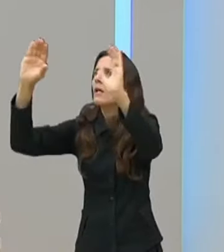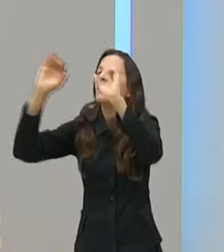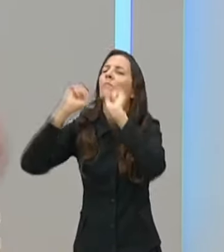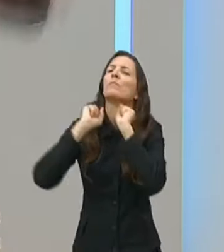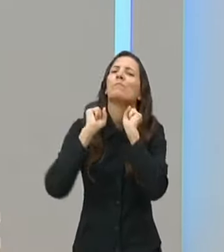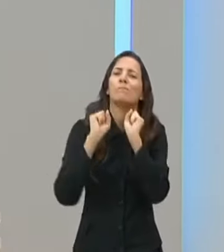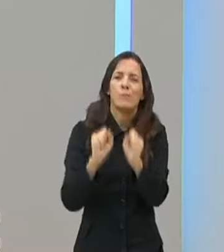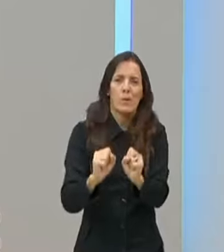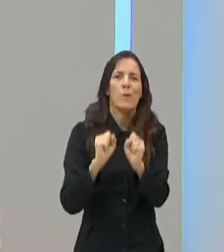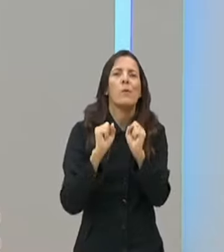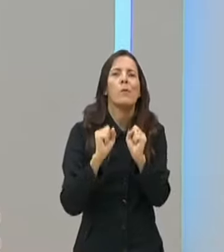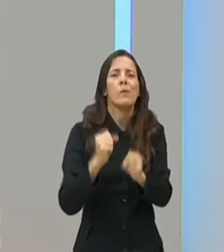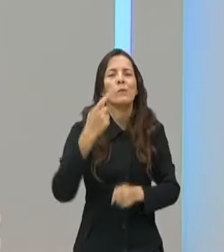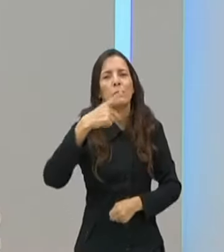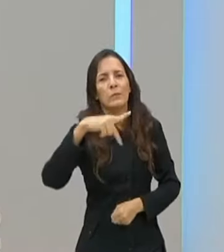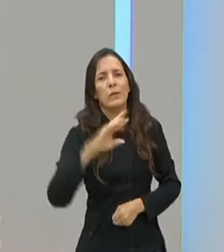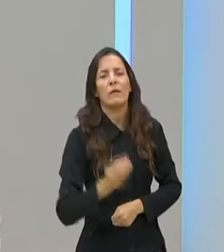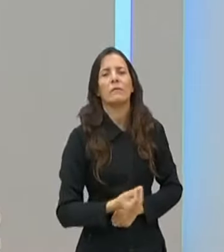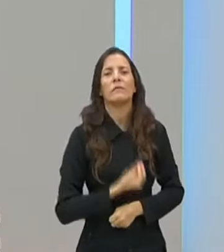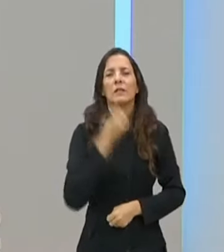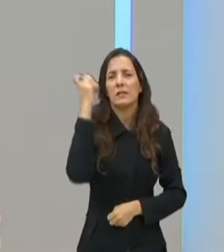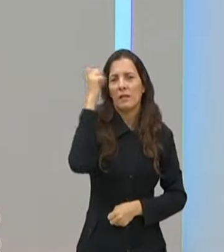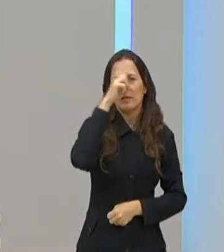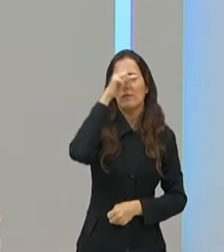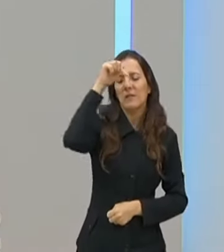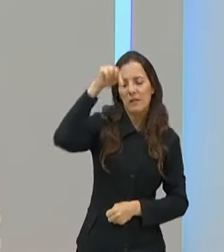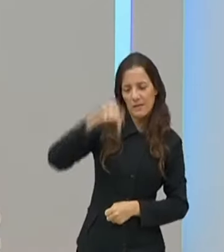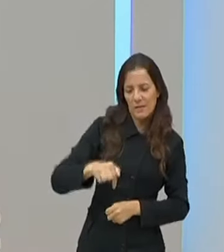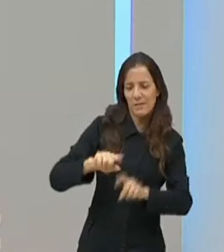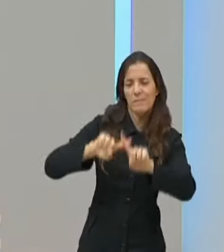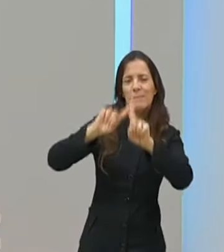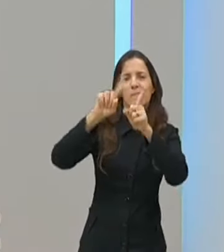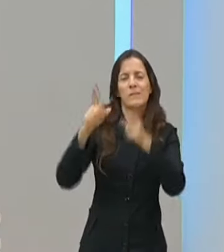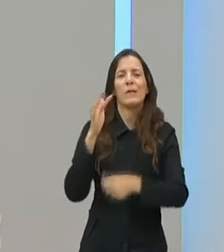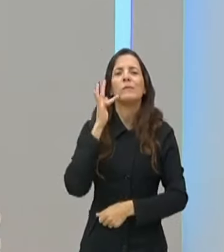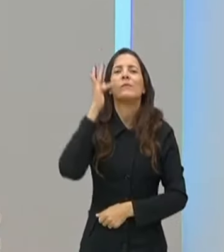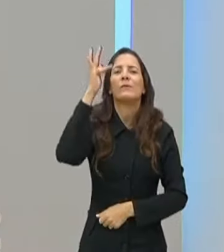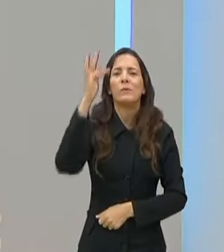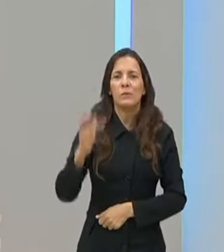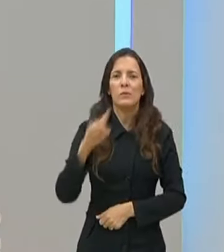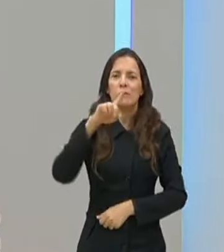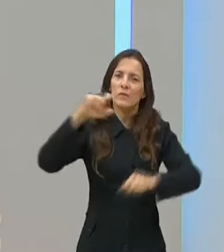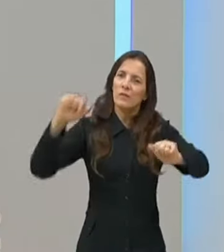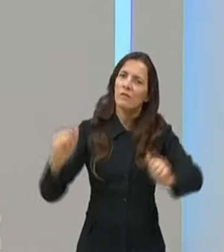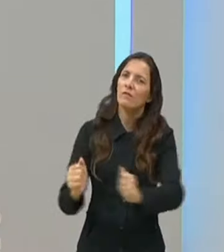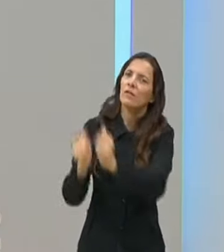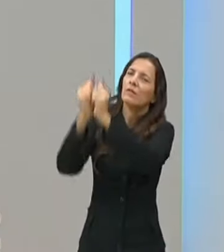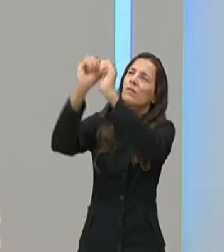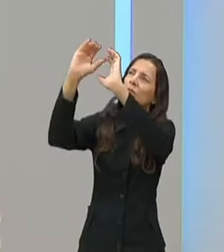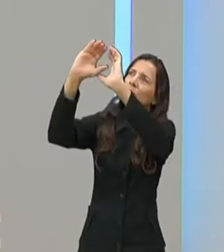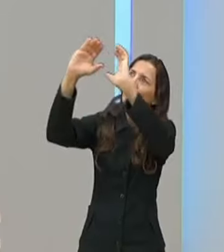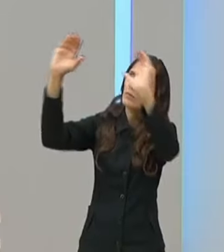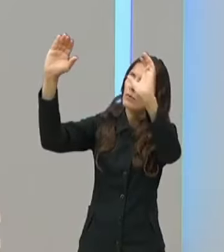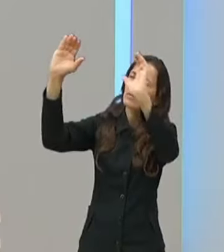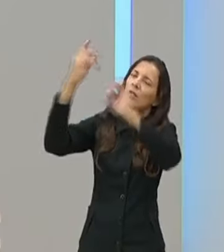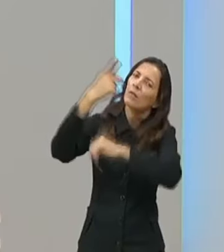você troca a cruz por uma coroa de glória no céu, porque isto é a